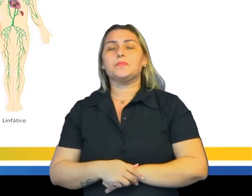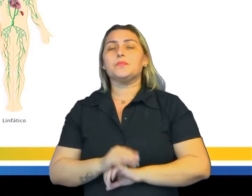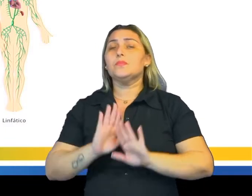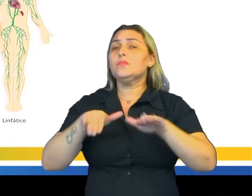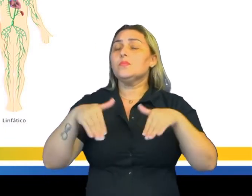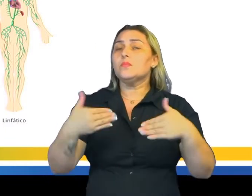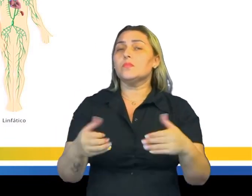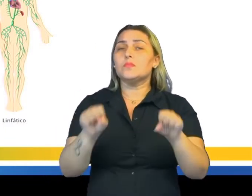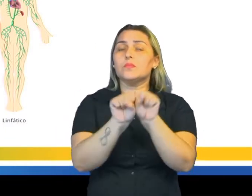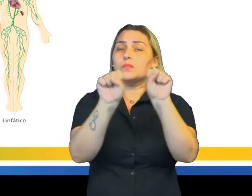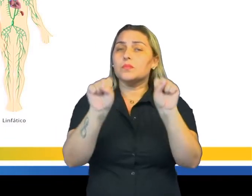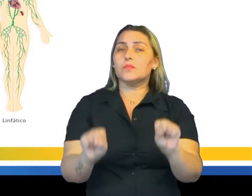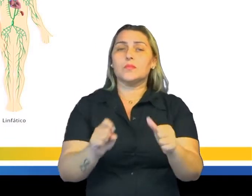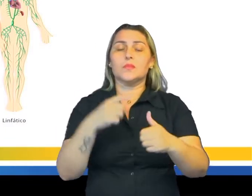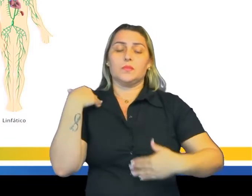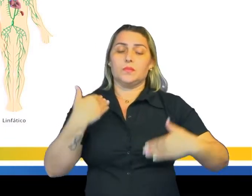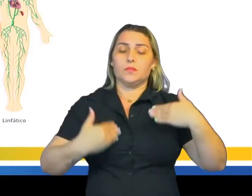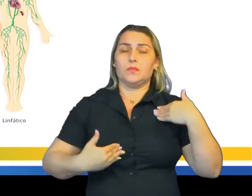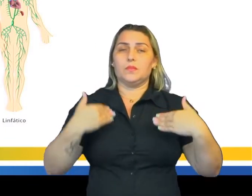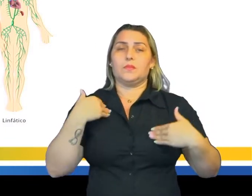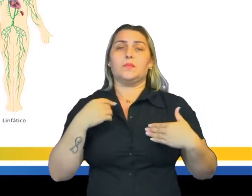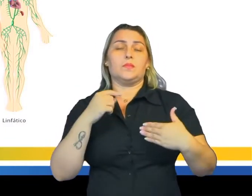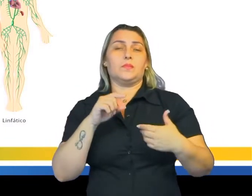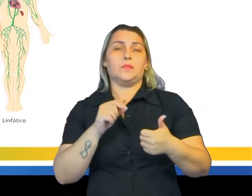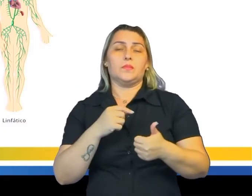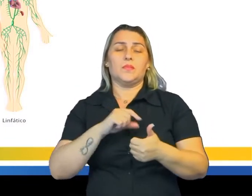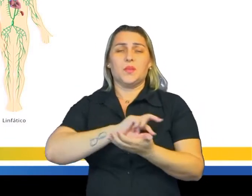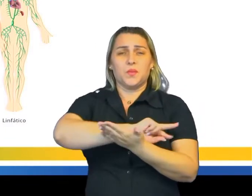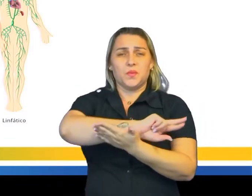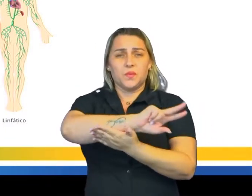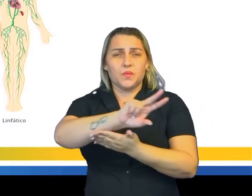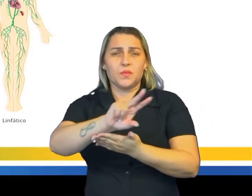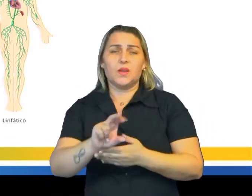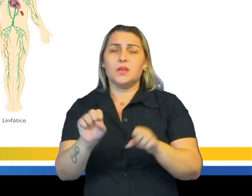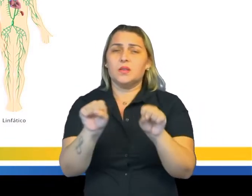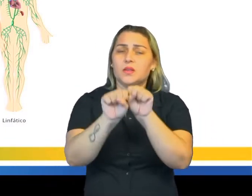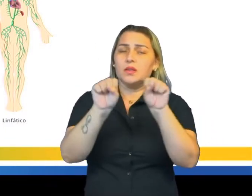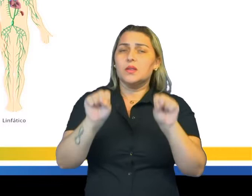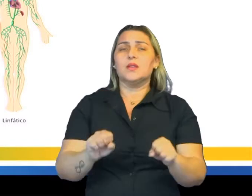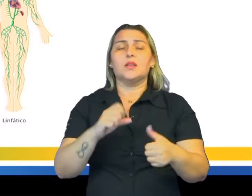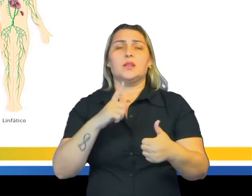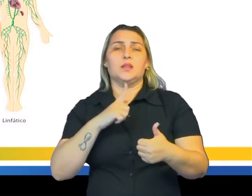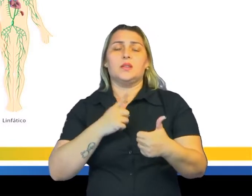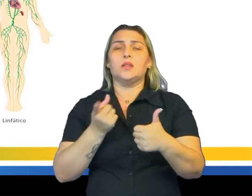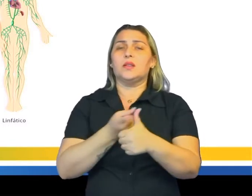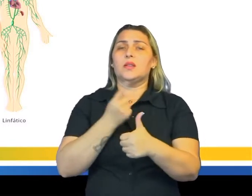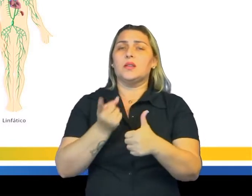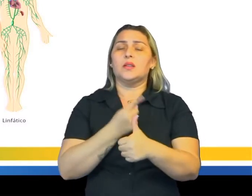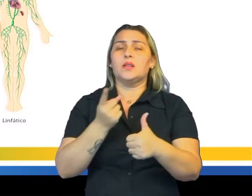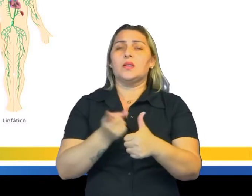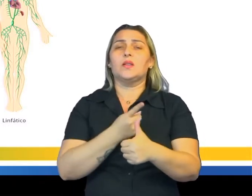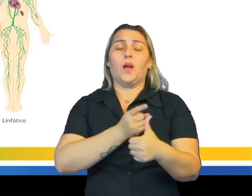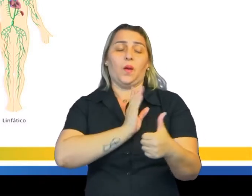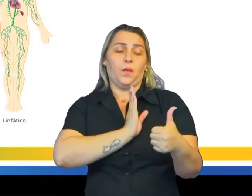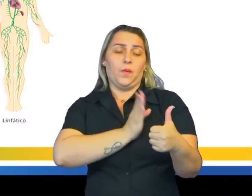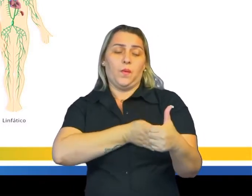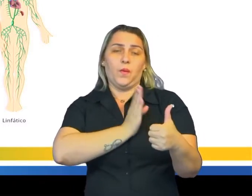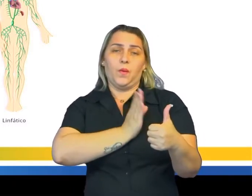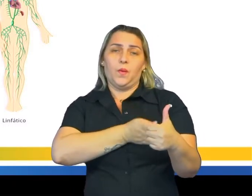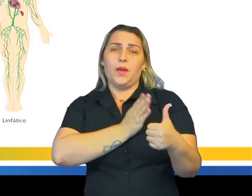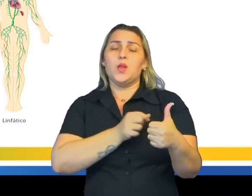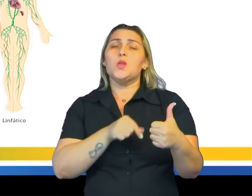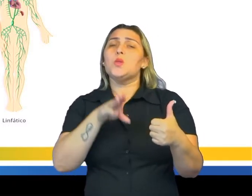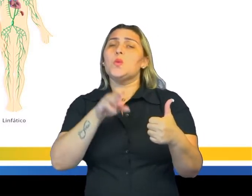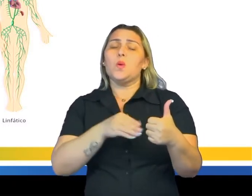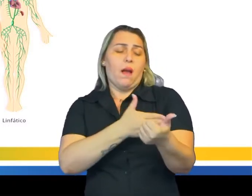Quais são os sistemas que compreendem o corpo humano? Nós temos diversos sistemas. Nós temos o sistema cardiovascular. Quem